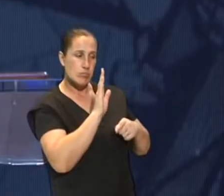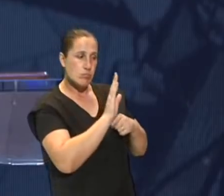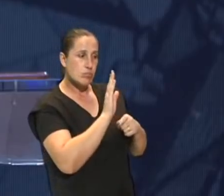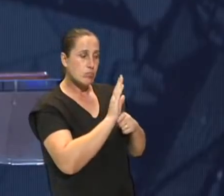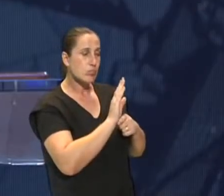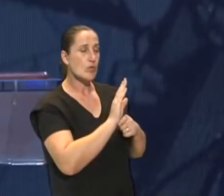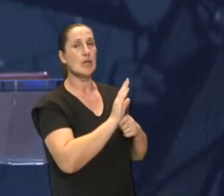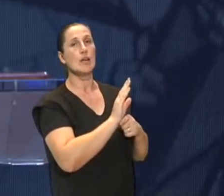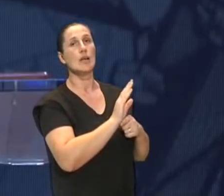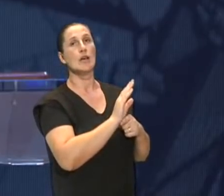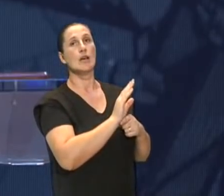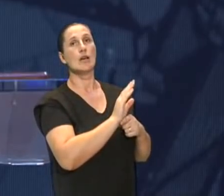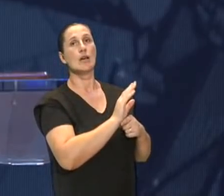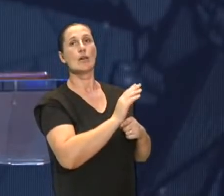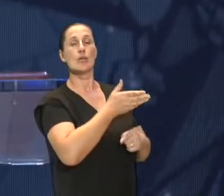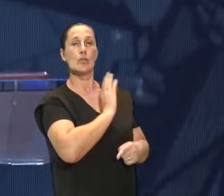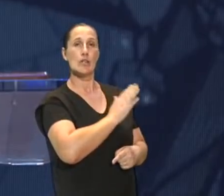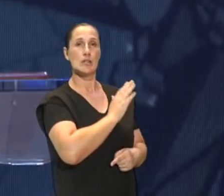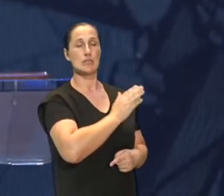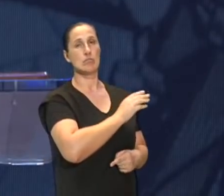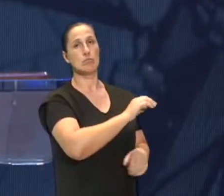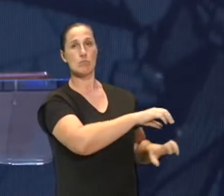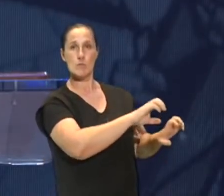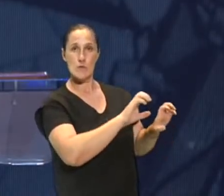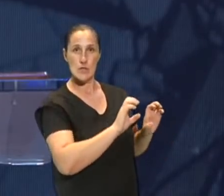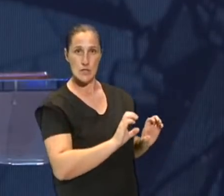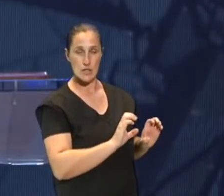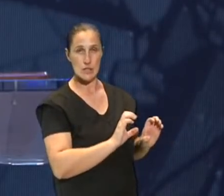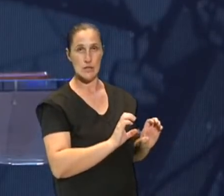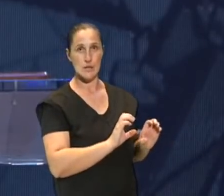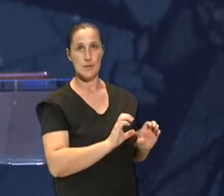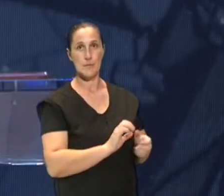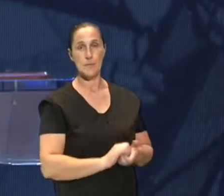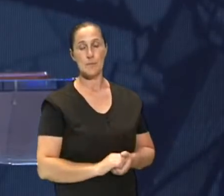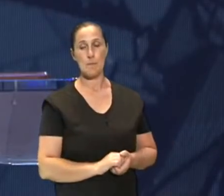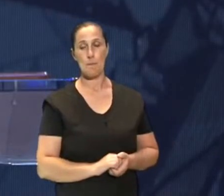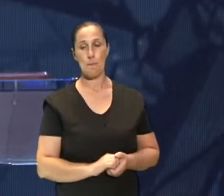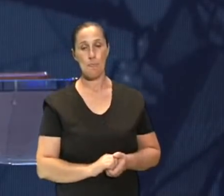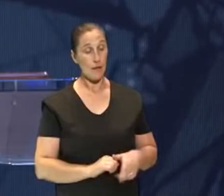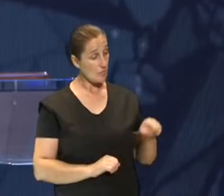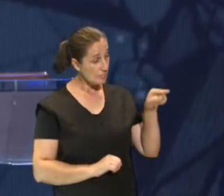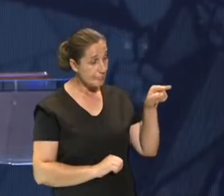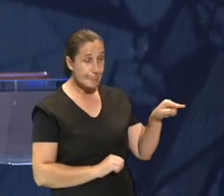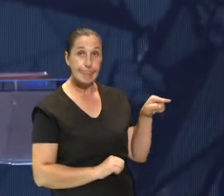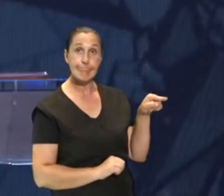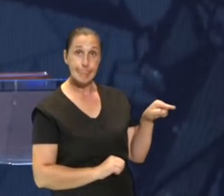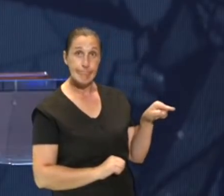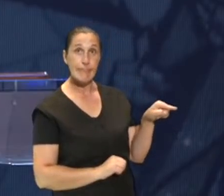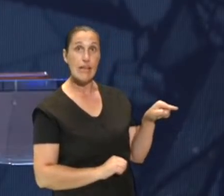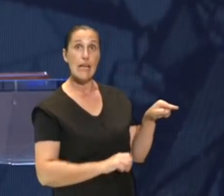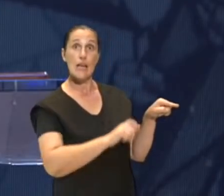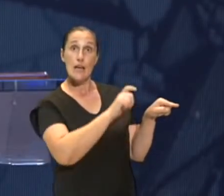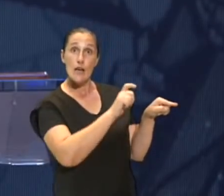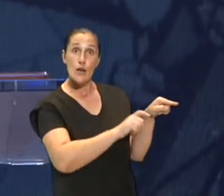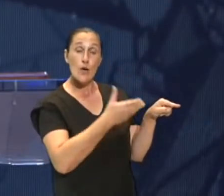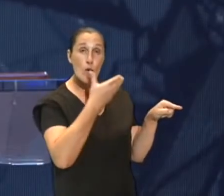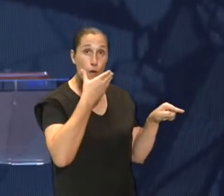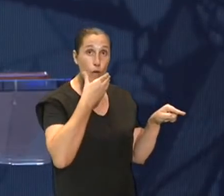muito claro na palavra de Deus. Esse homem de Deus tinha se